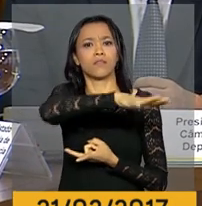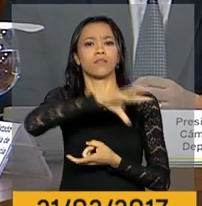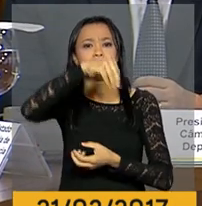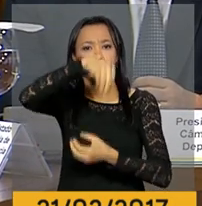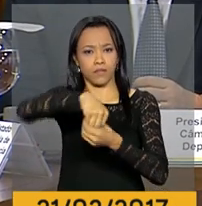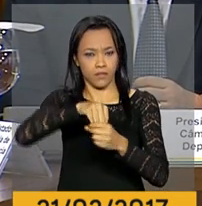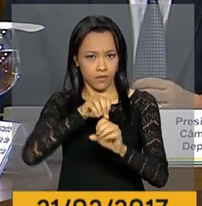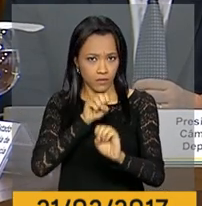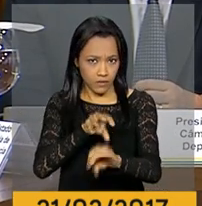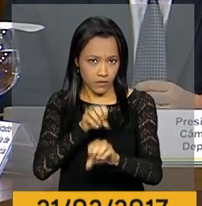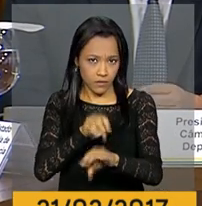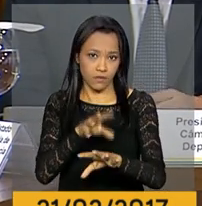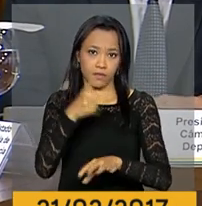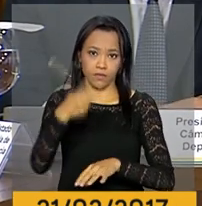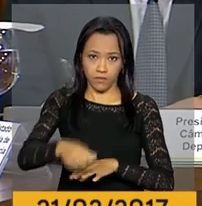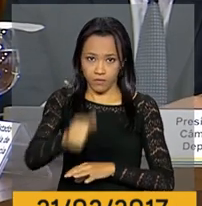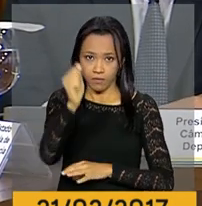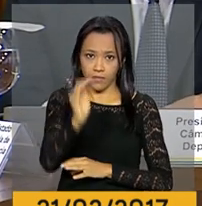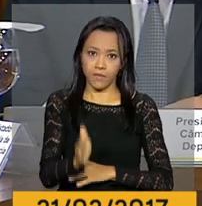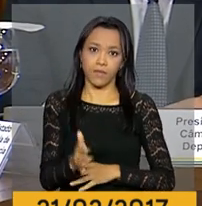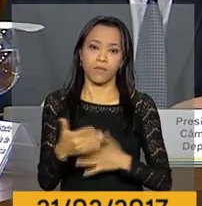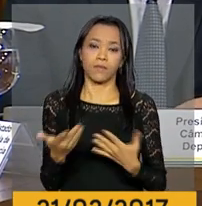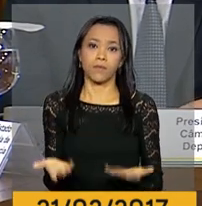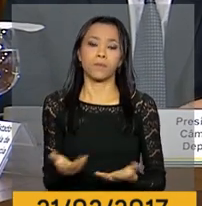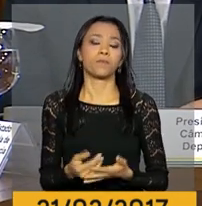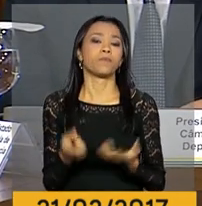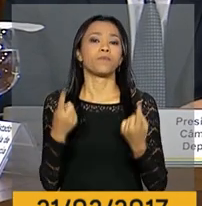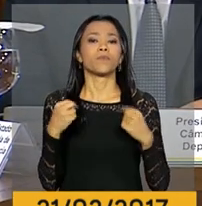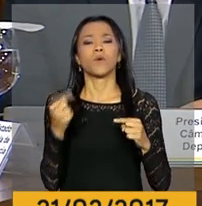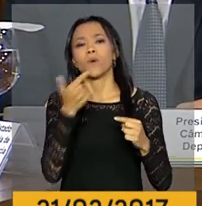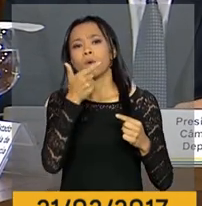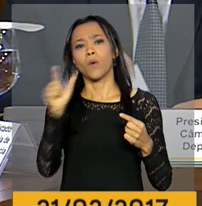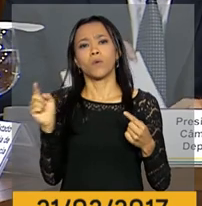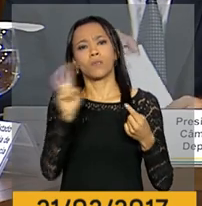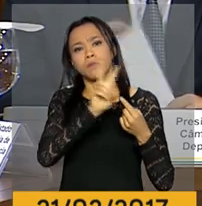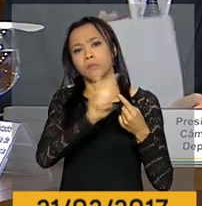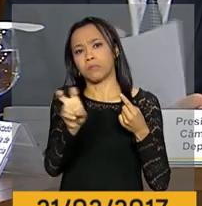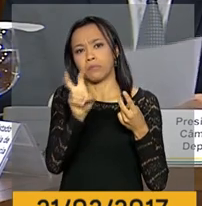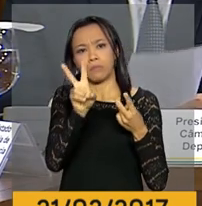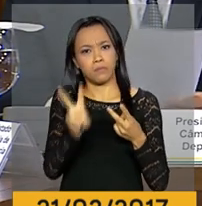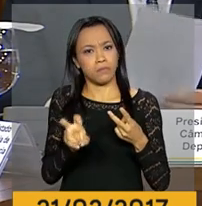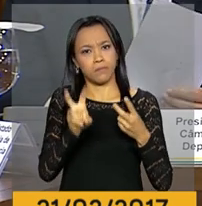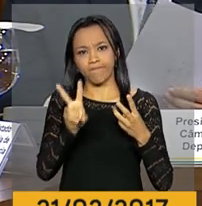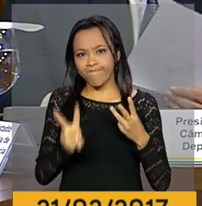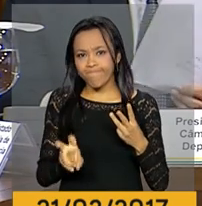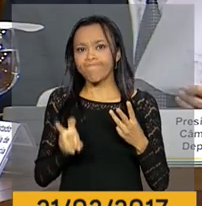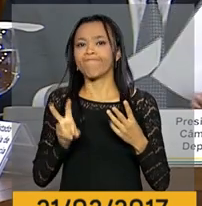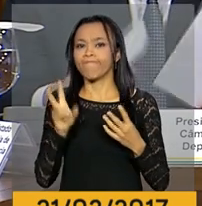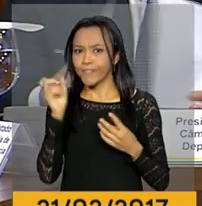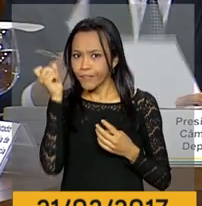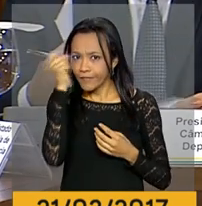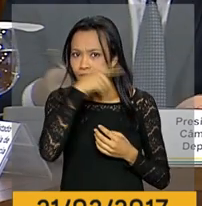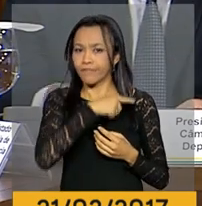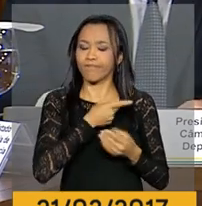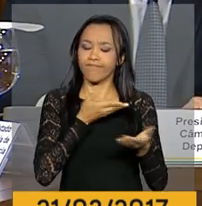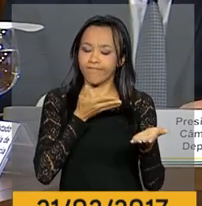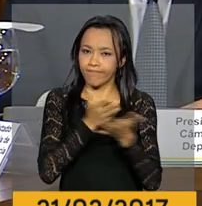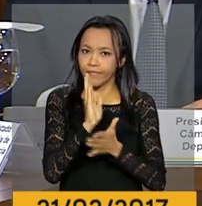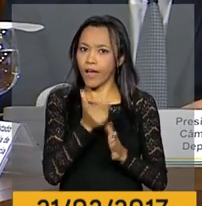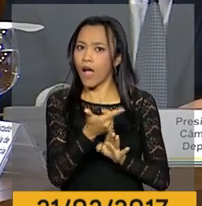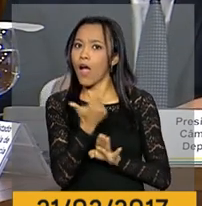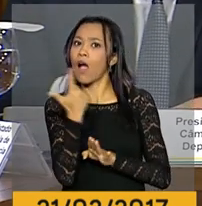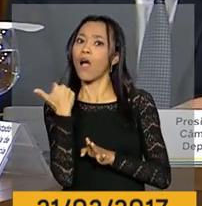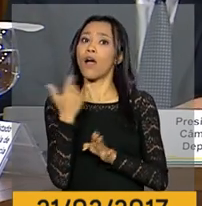eh Nacional eh outras tantas matérias também de difícil aprovação pelo menos estavam